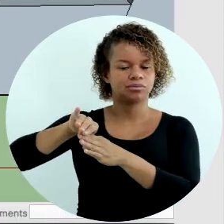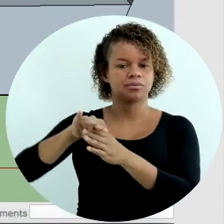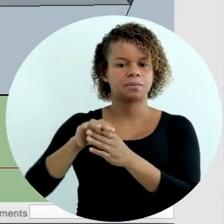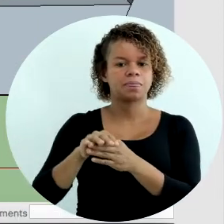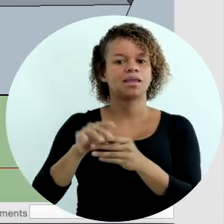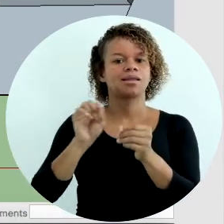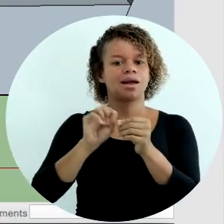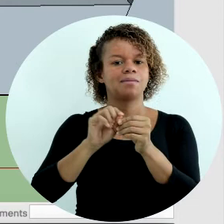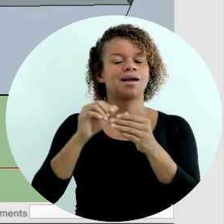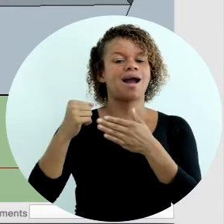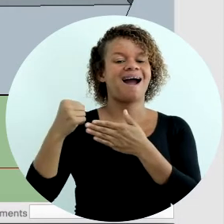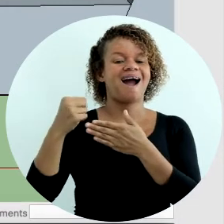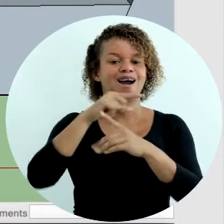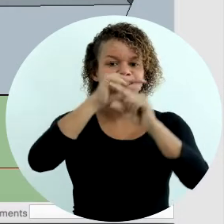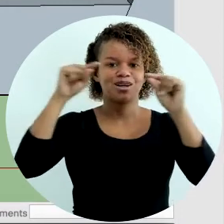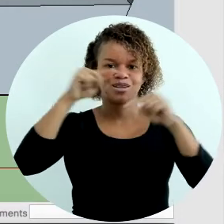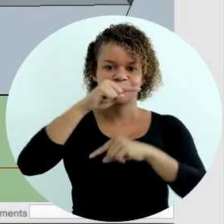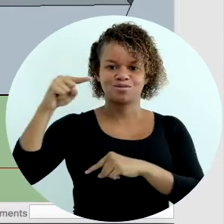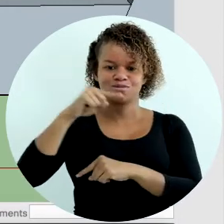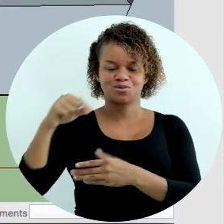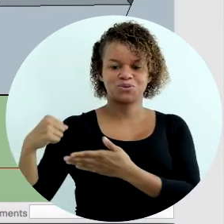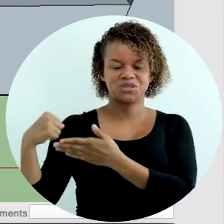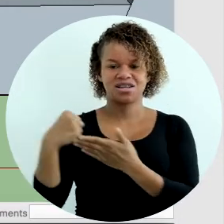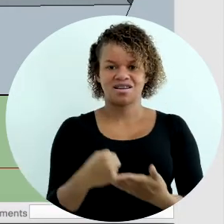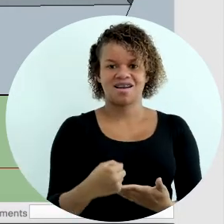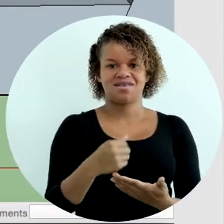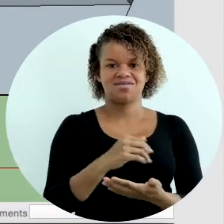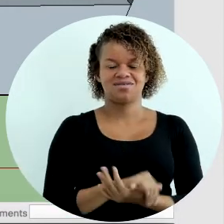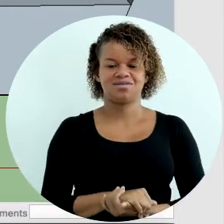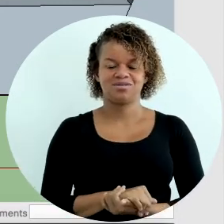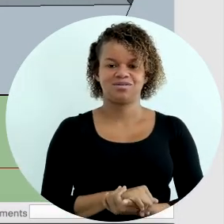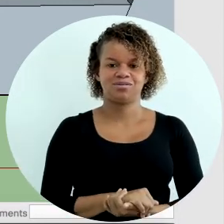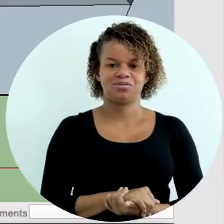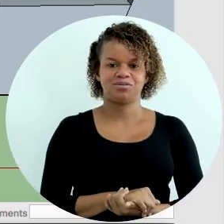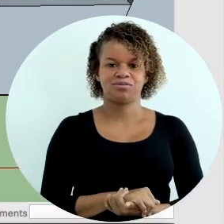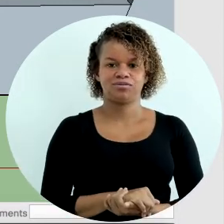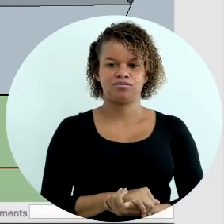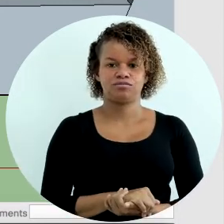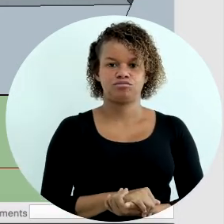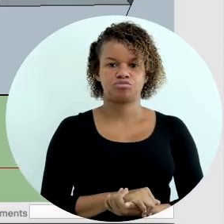deletar as linhas auxiliares.